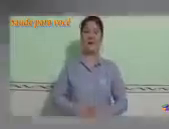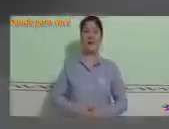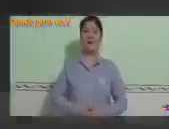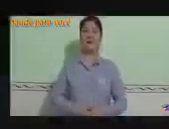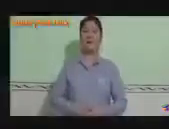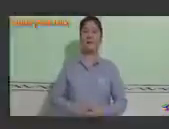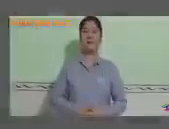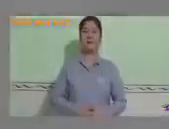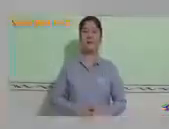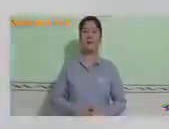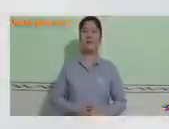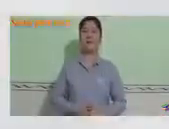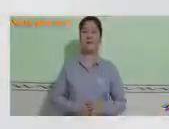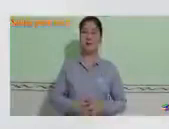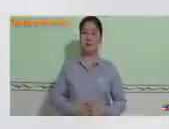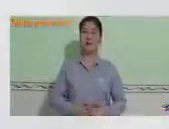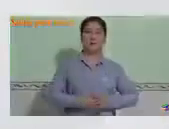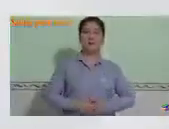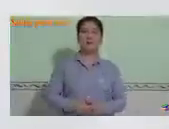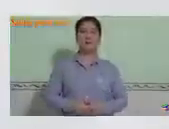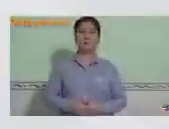Veja um exemplo de suplemento de ômega